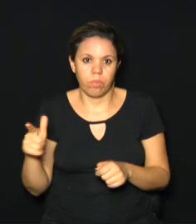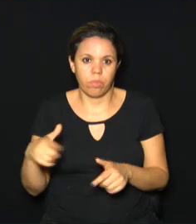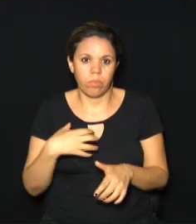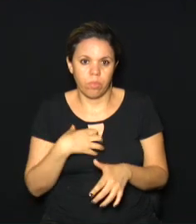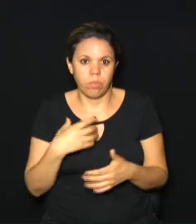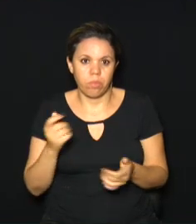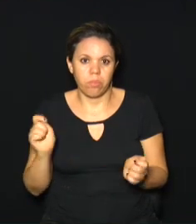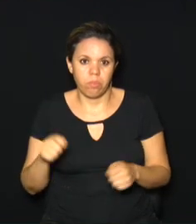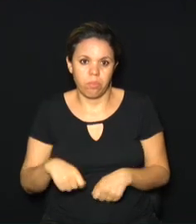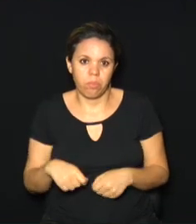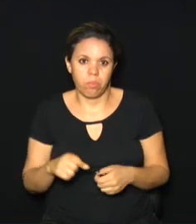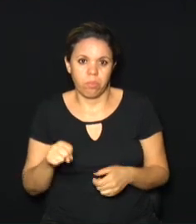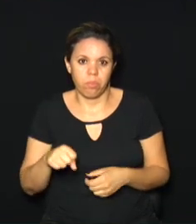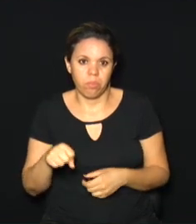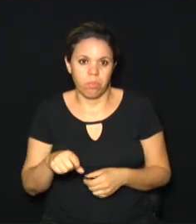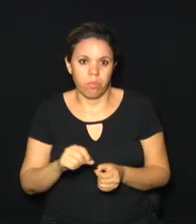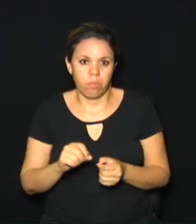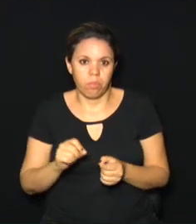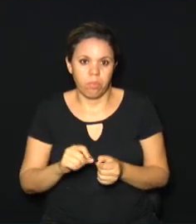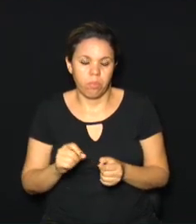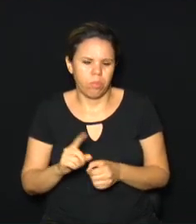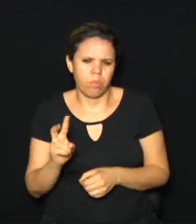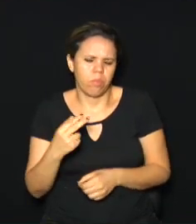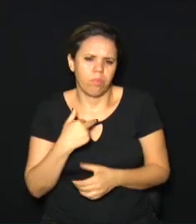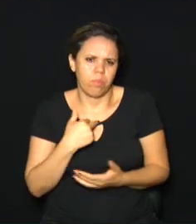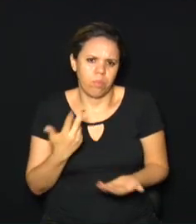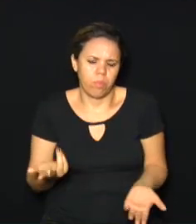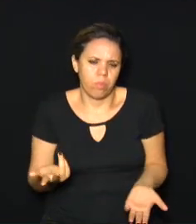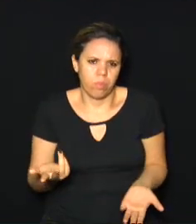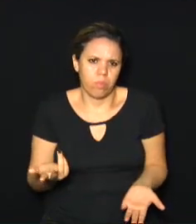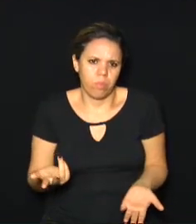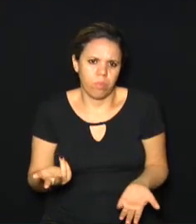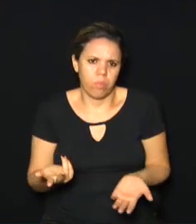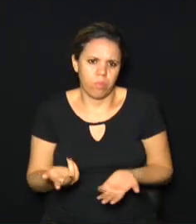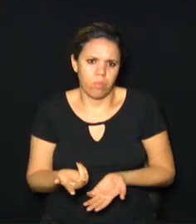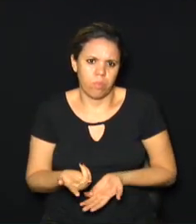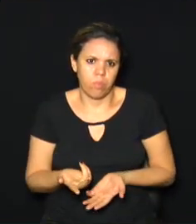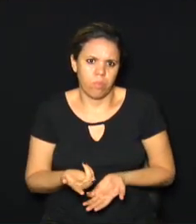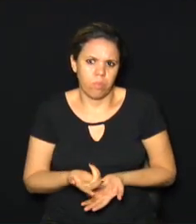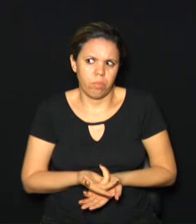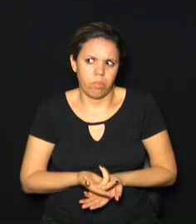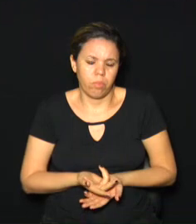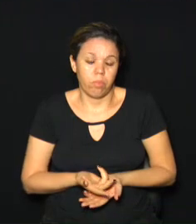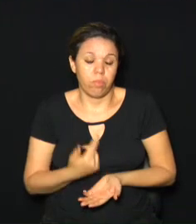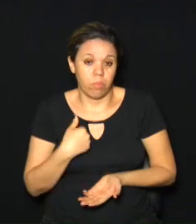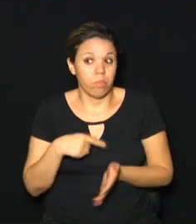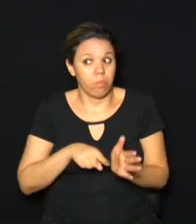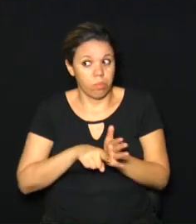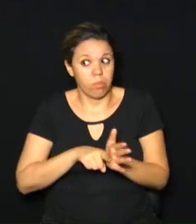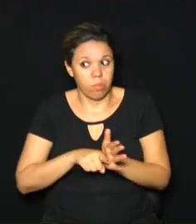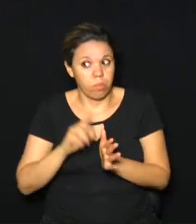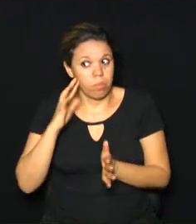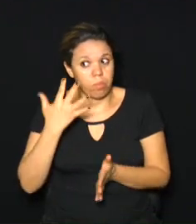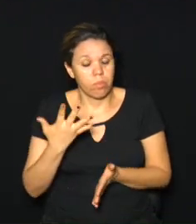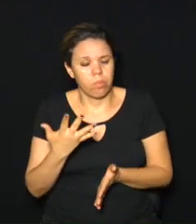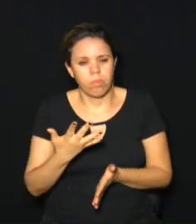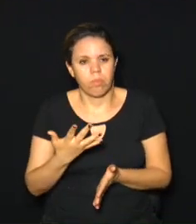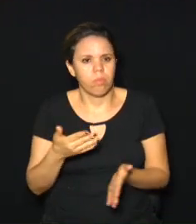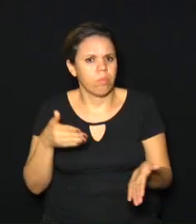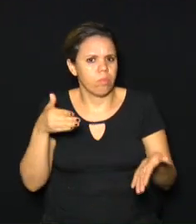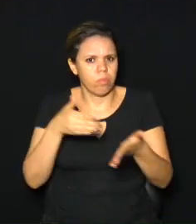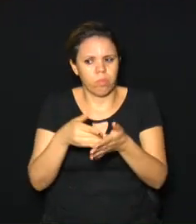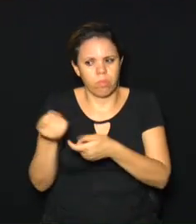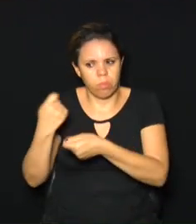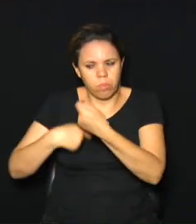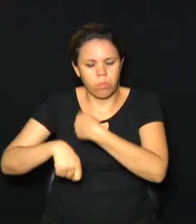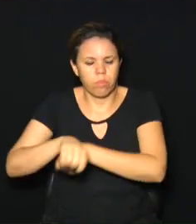maneira? Pode, né? Pode ser feito ou não pode? Então, não é? Então, nós temos que buscar a solução. Não é uma coisa que impossibilita a